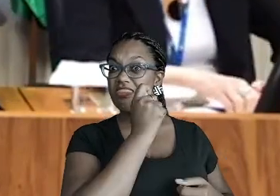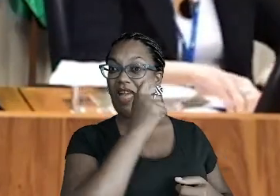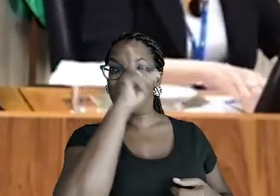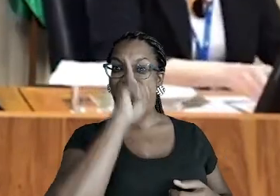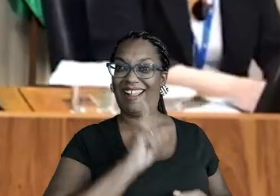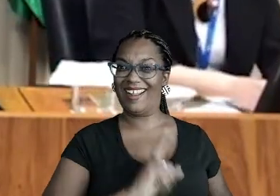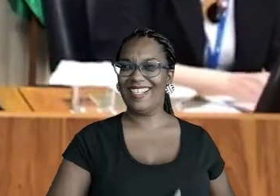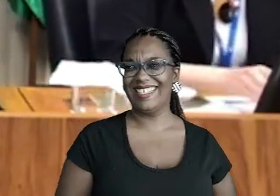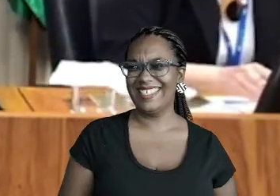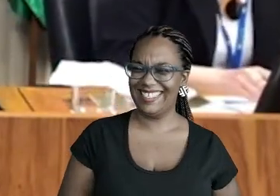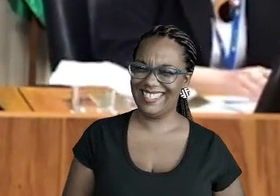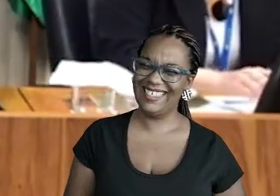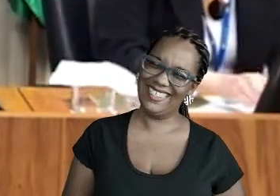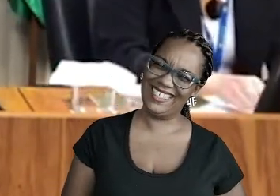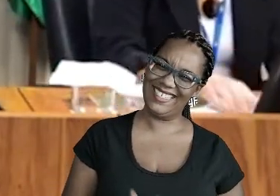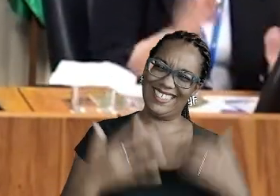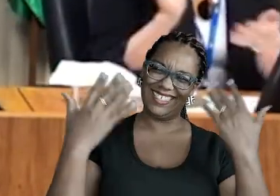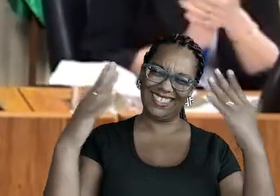amarelo